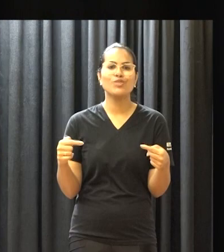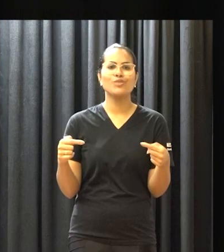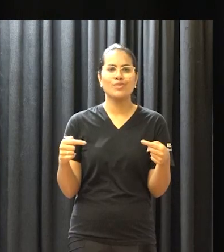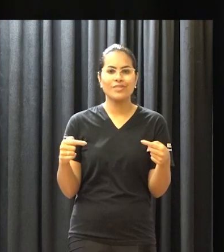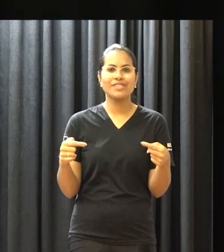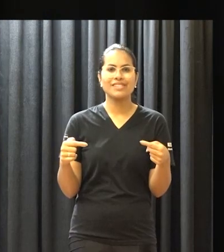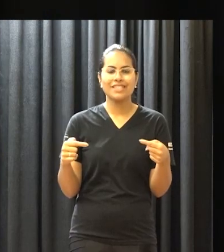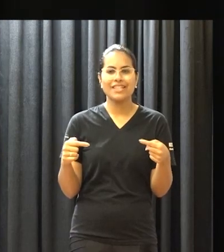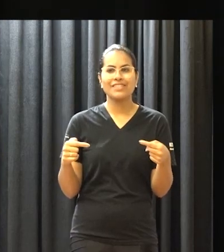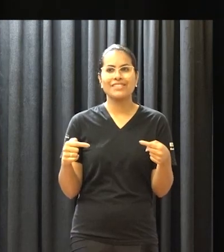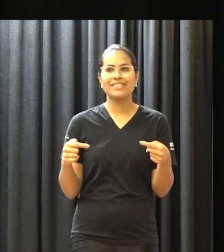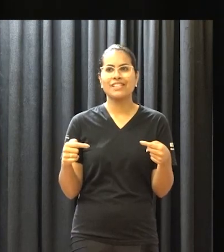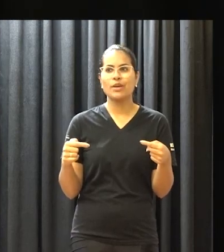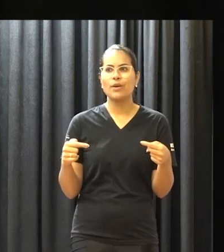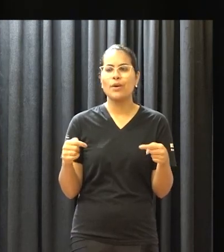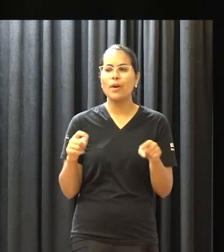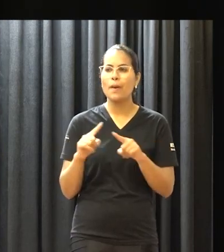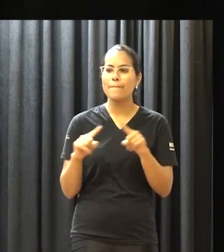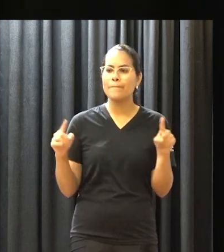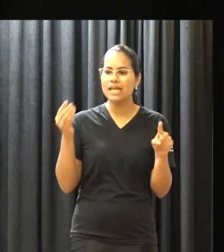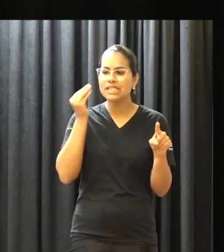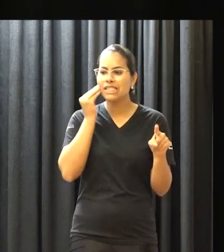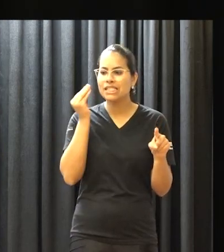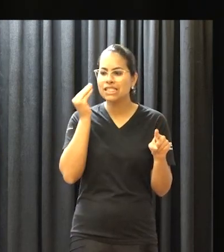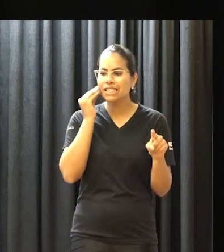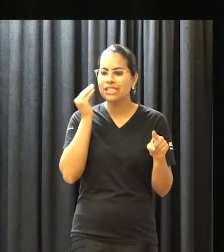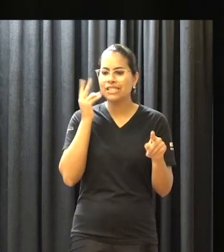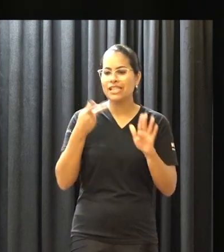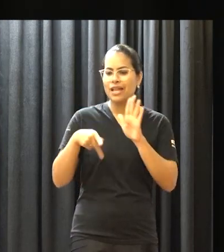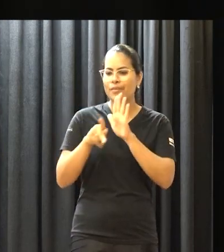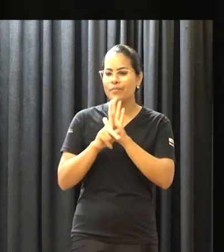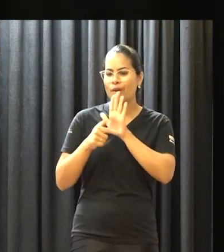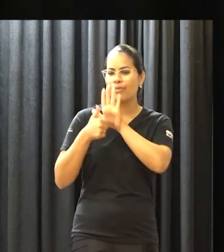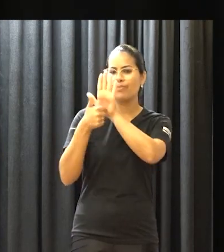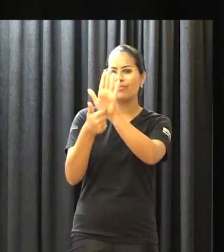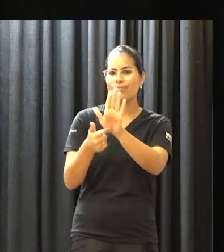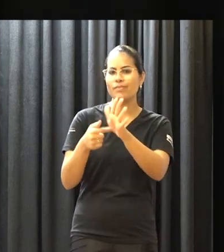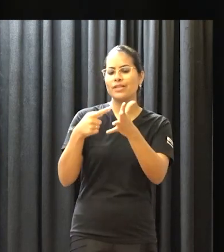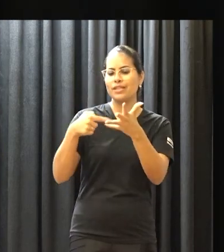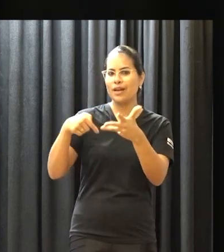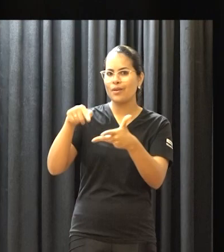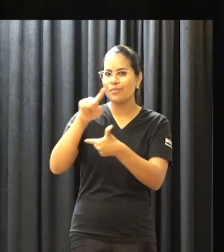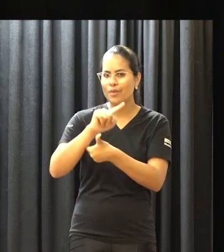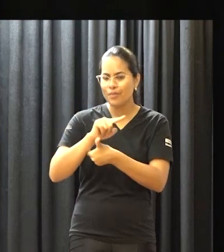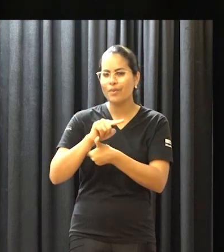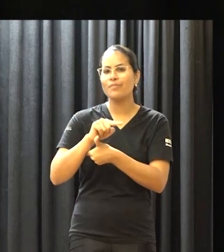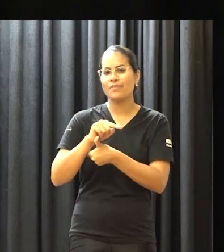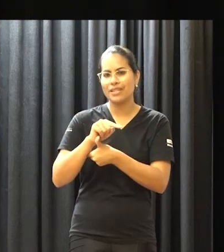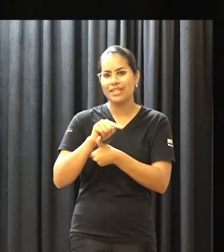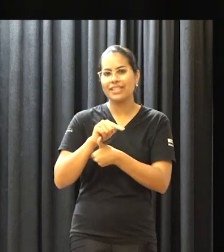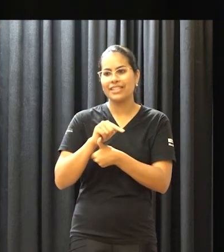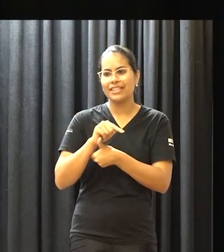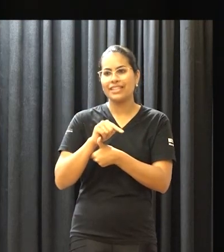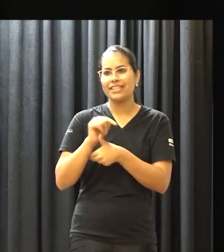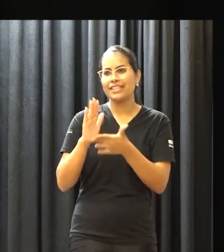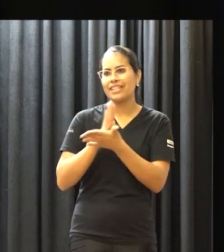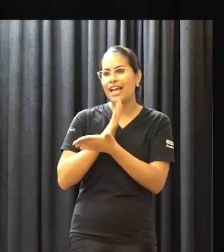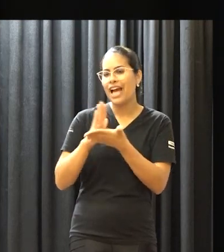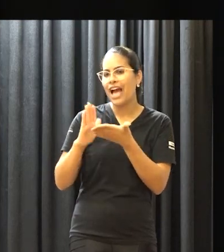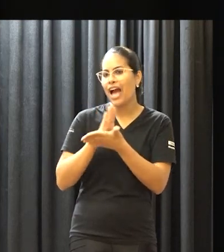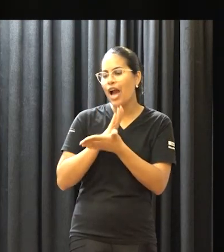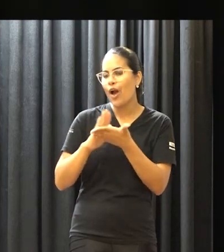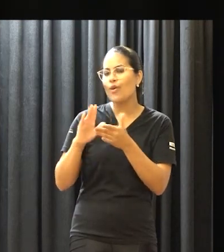mas tentar trazer alguns elementos. Como a mesa é para trazer algumas